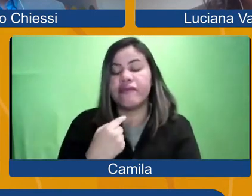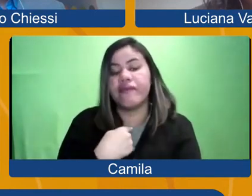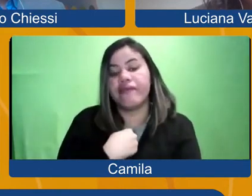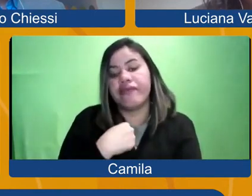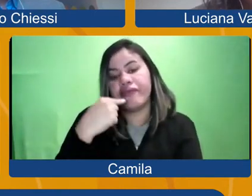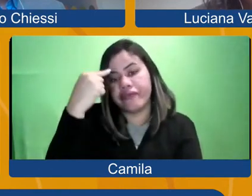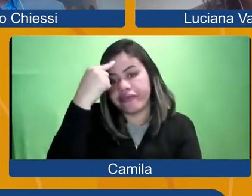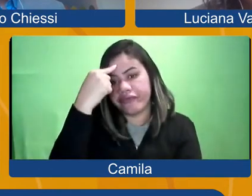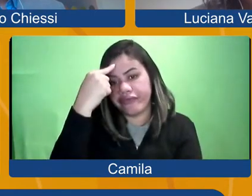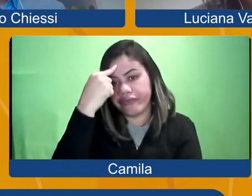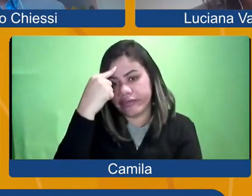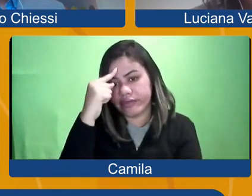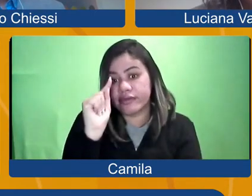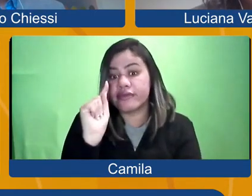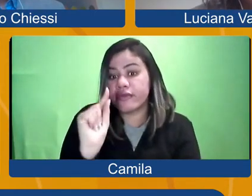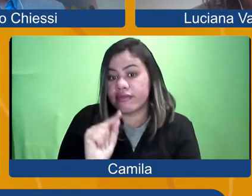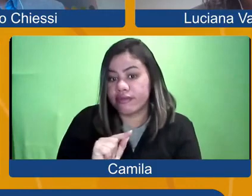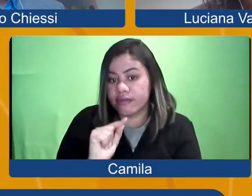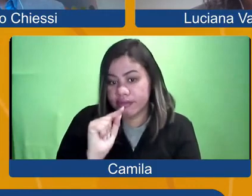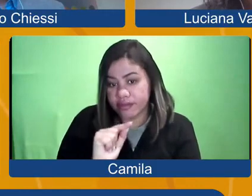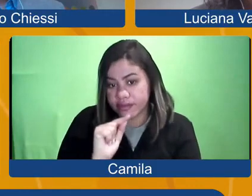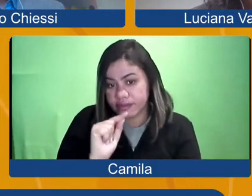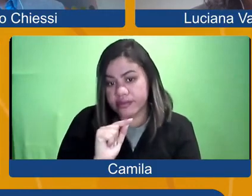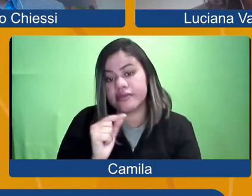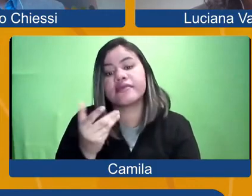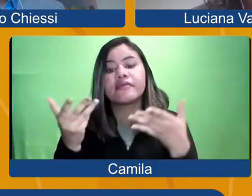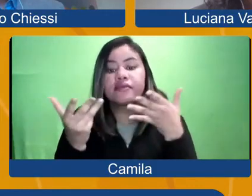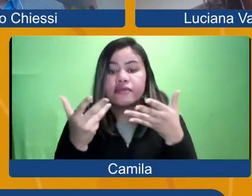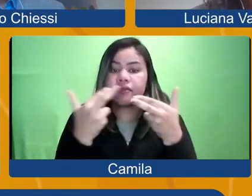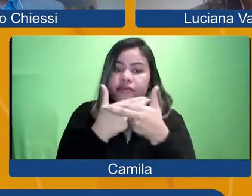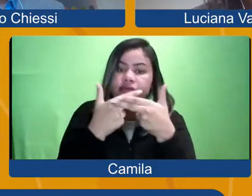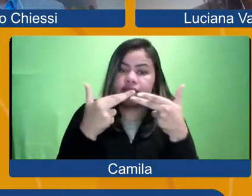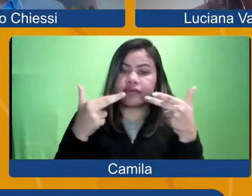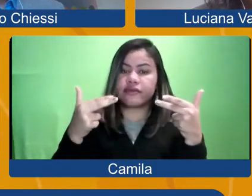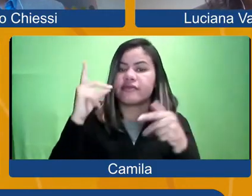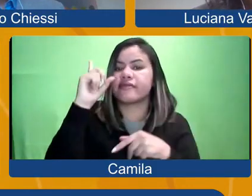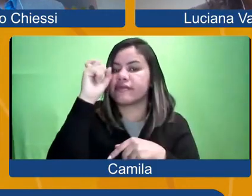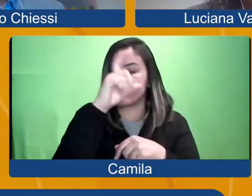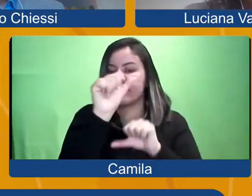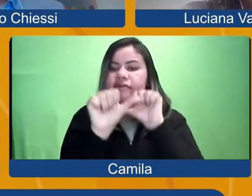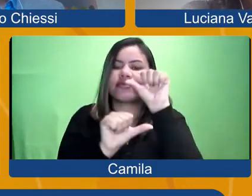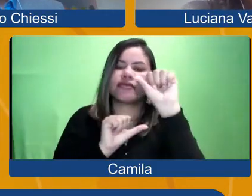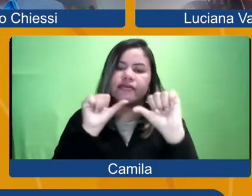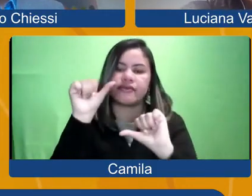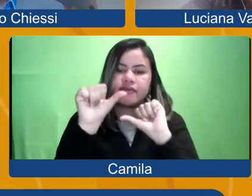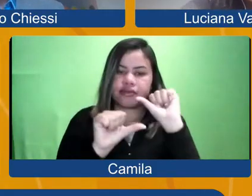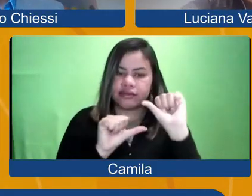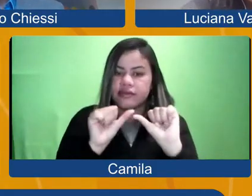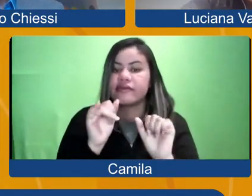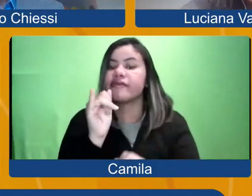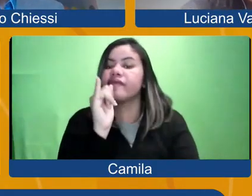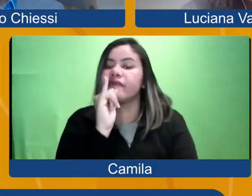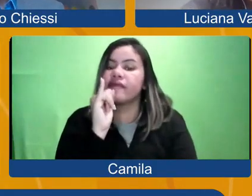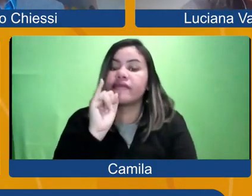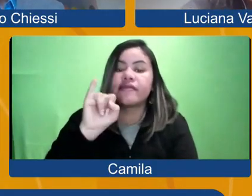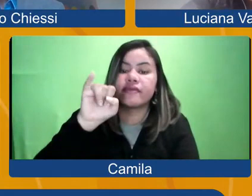as coisas são tão difíceis, né, de mudar, assim, tem a inércia de comportamento,